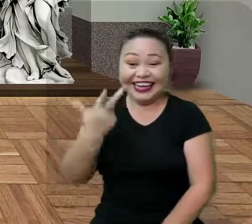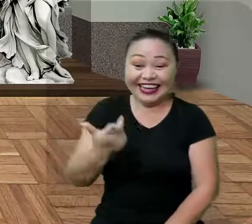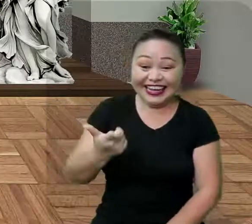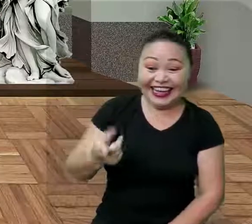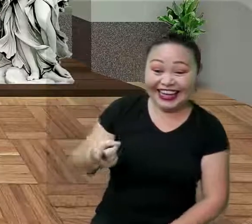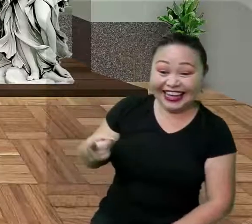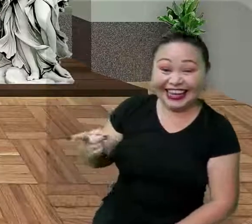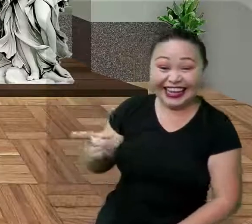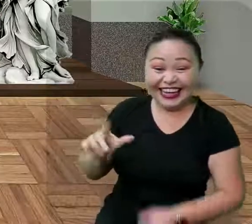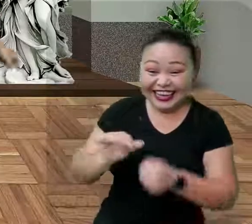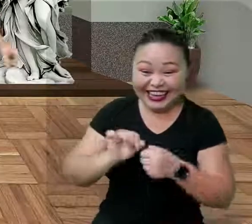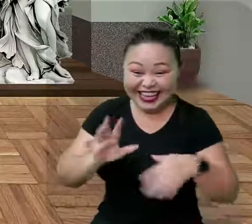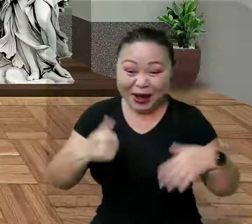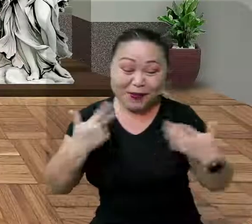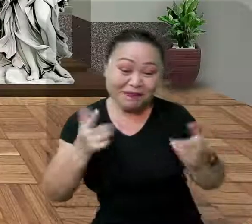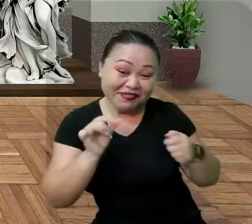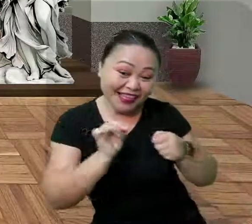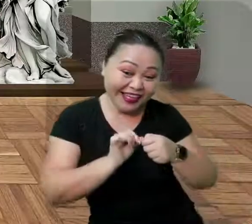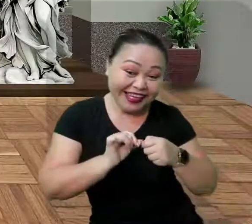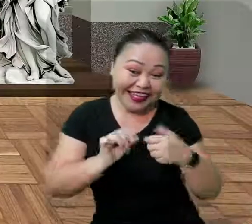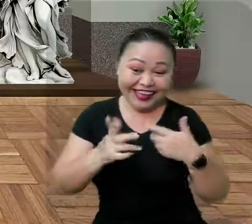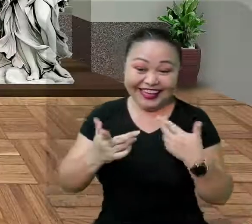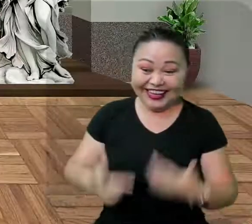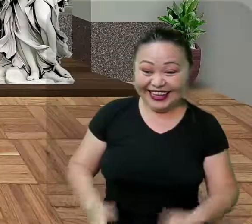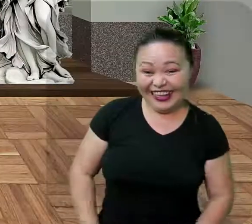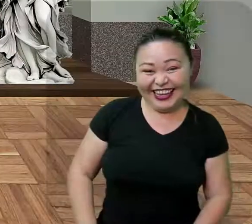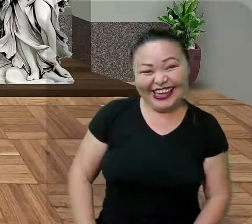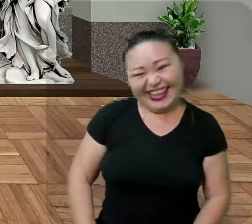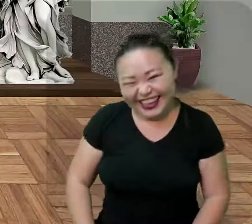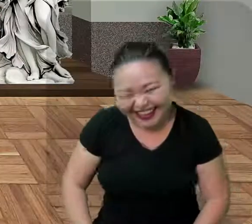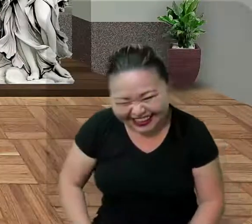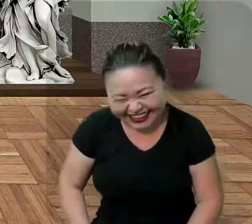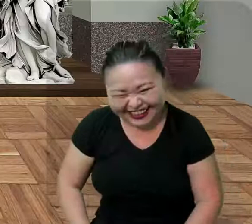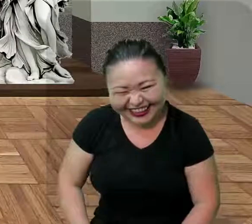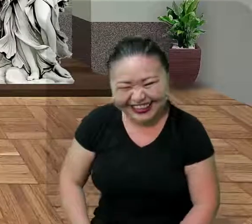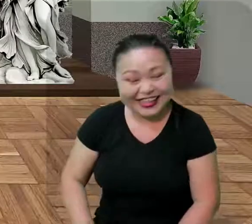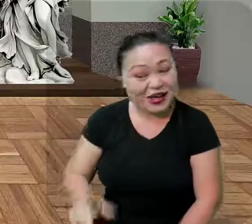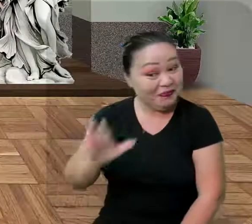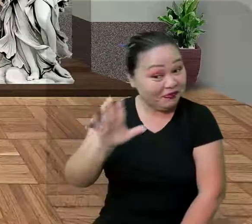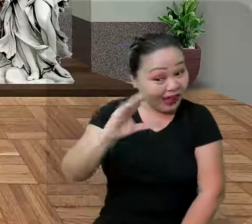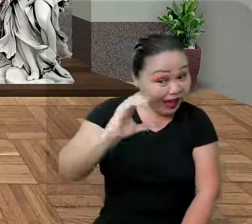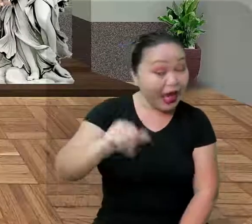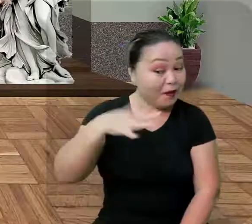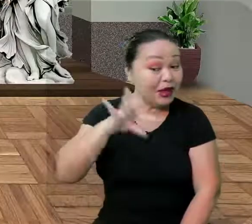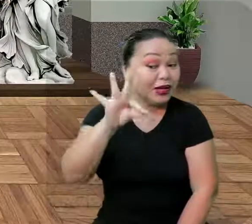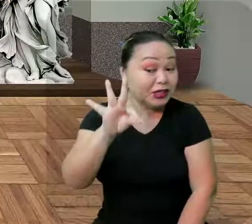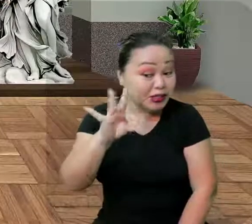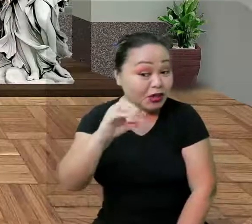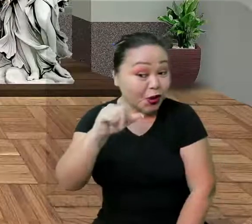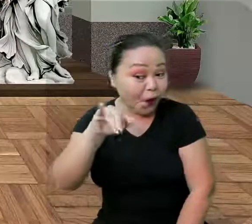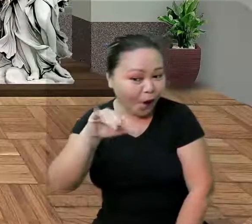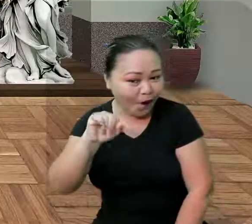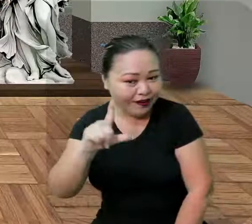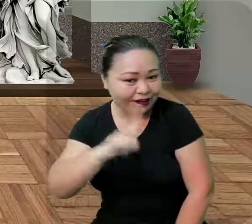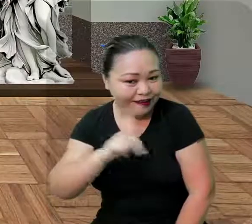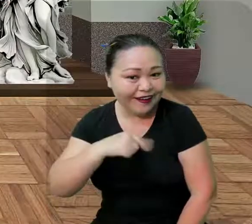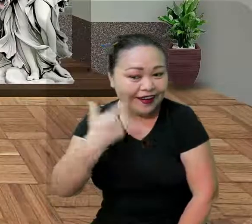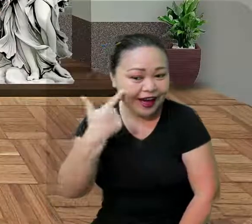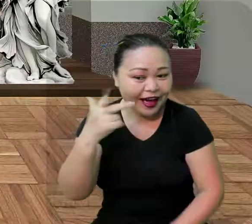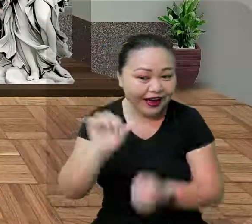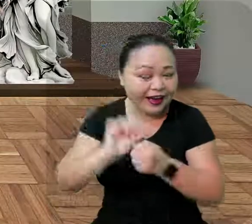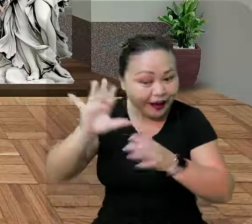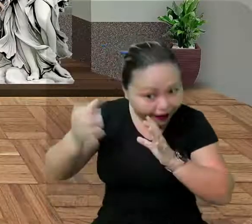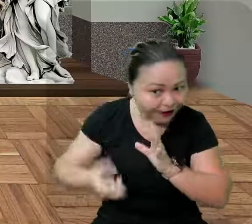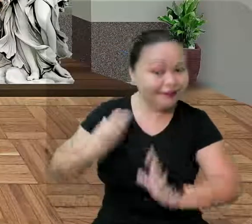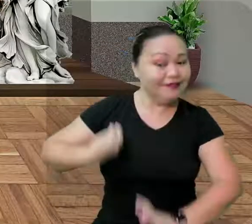ela era para ela falou de interpretar acabat.com olho que a